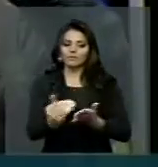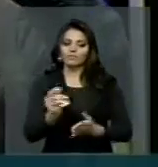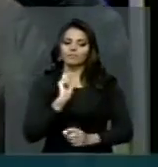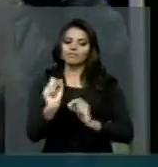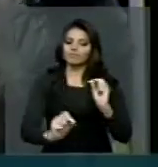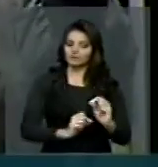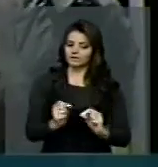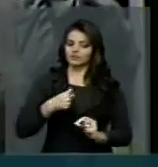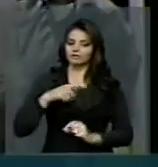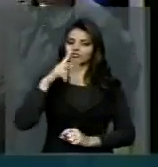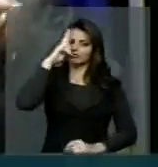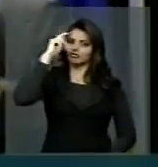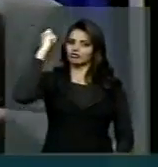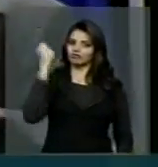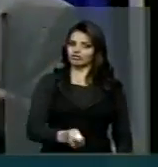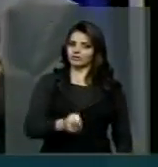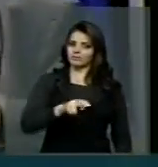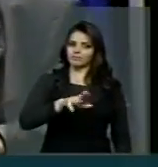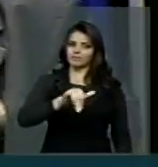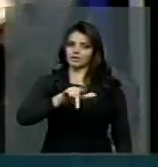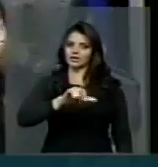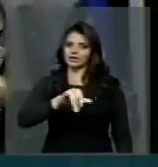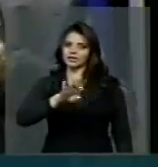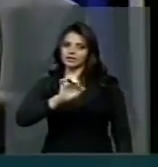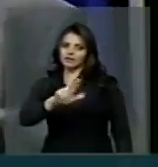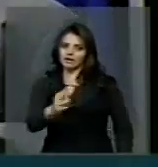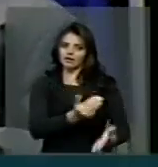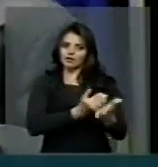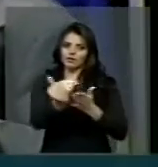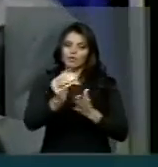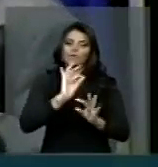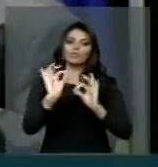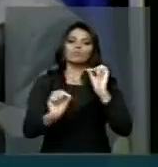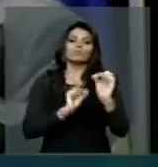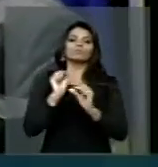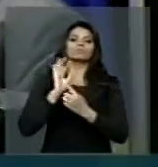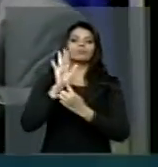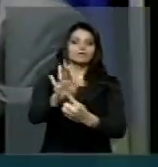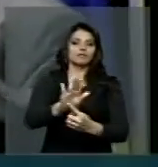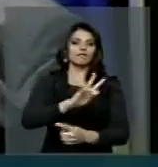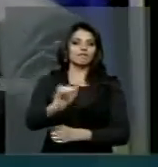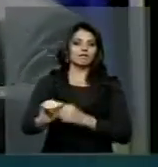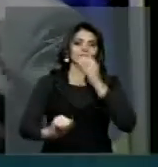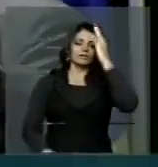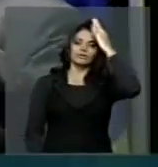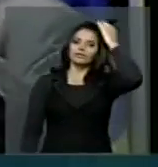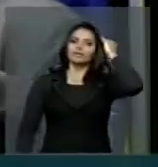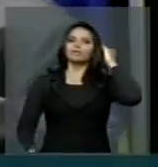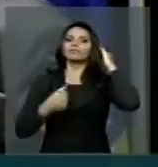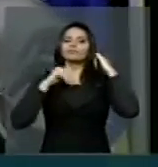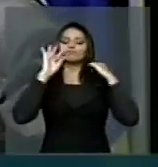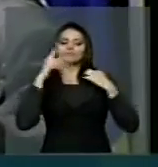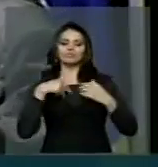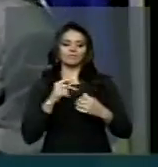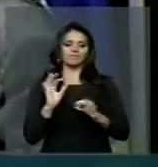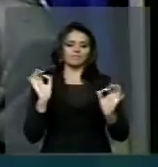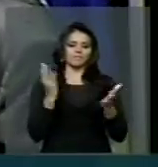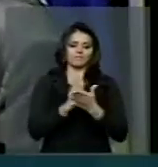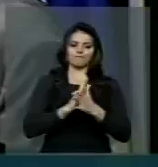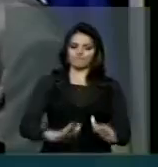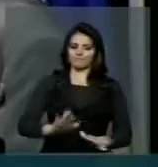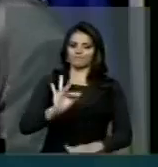a ditadura militar a dar os seus primeiros sinais de que seus tempos estavam